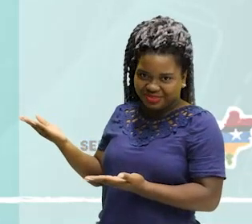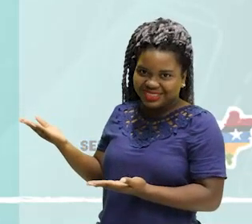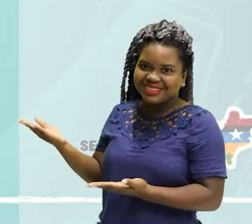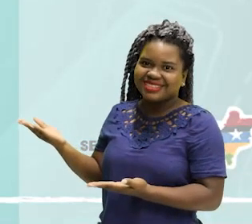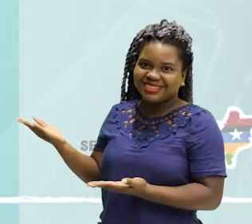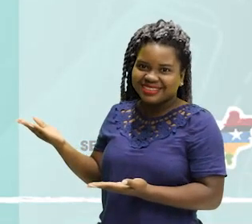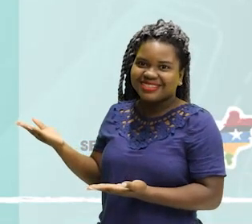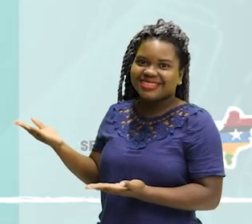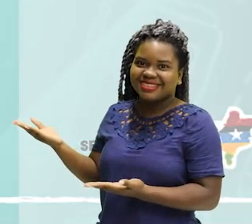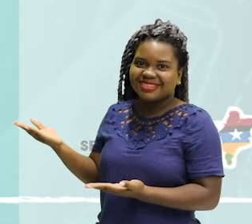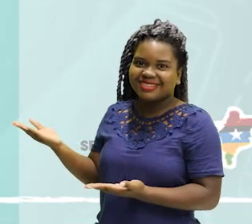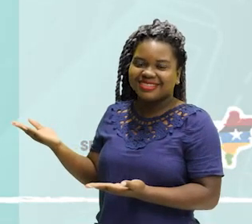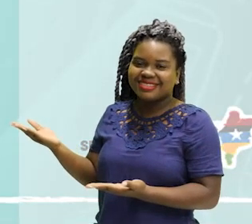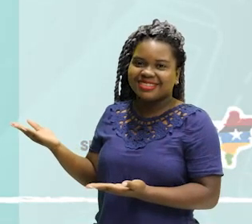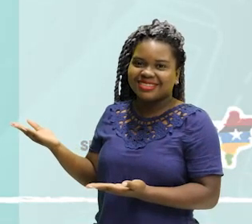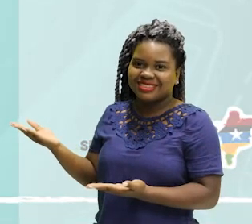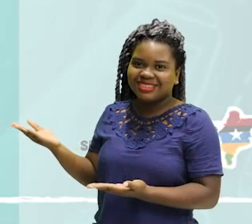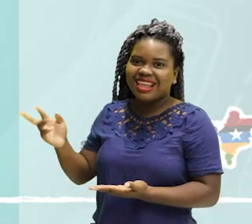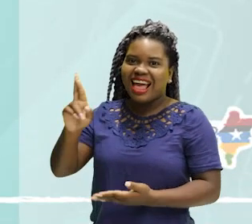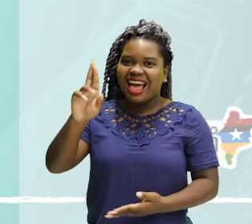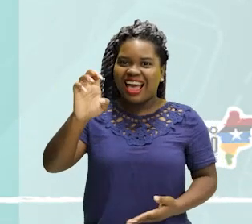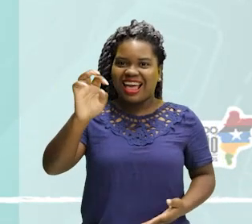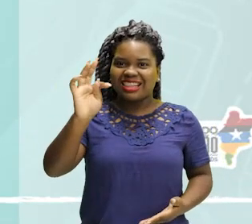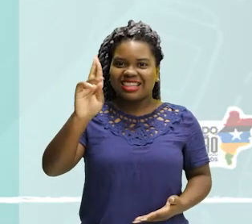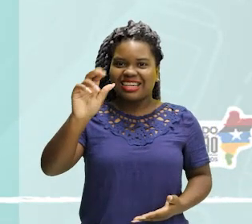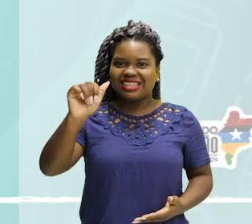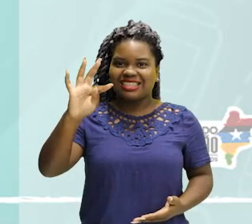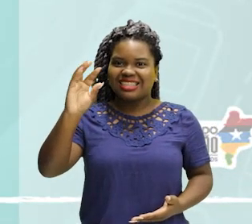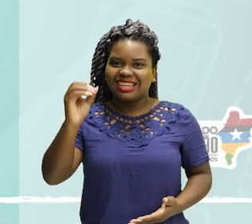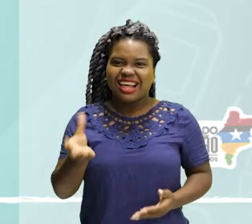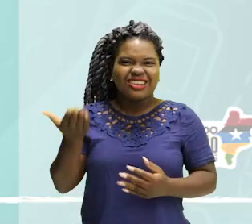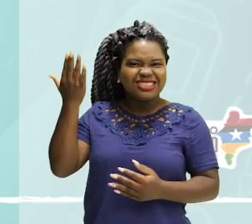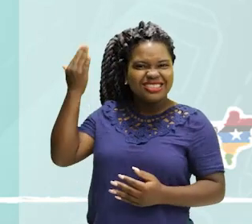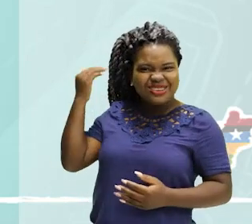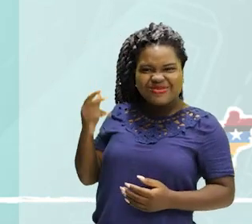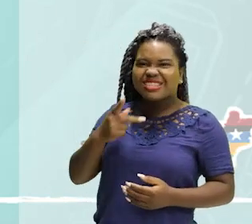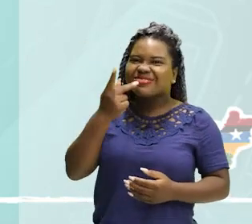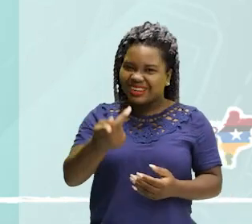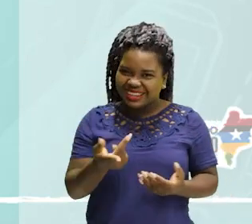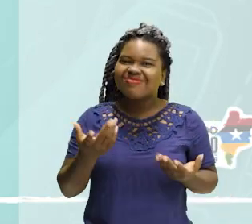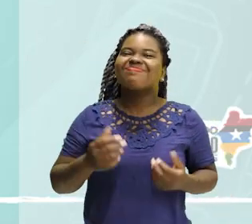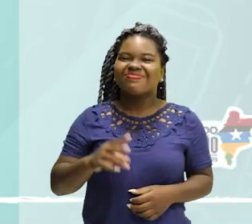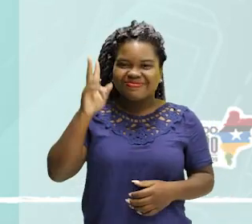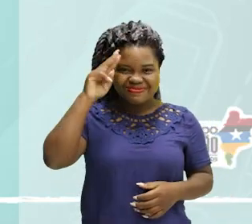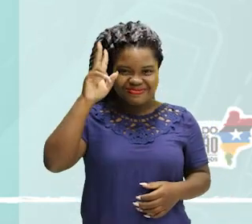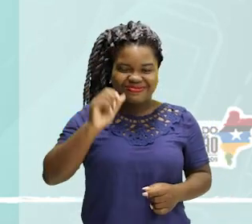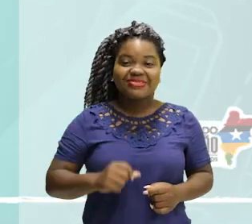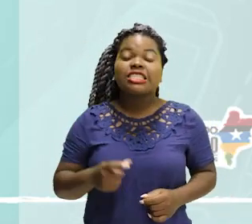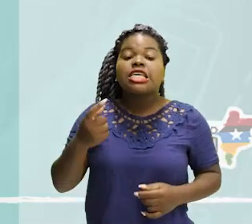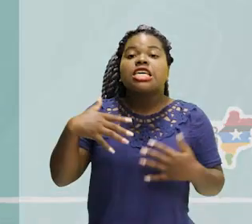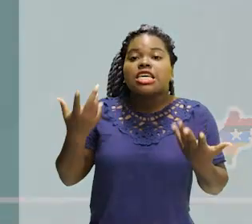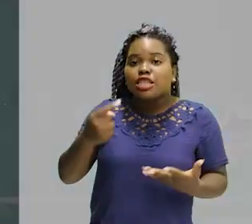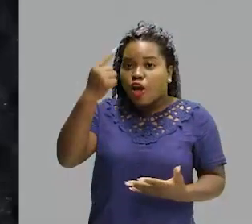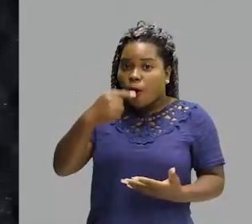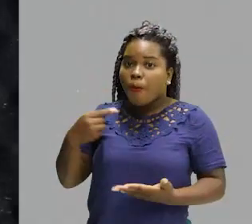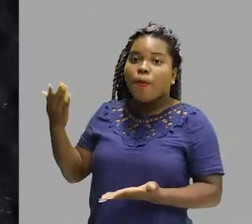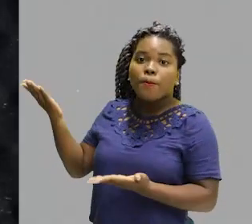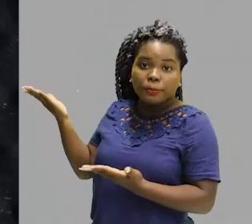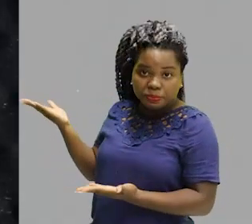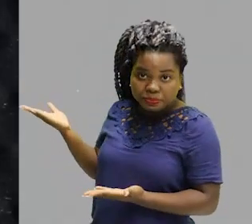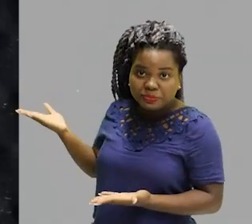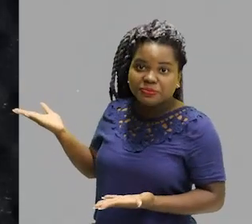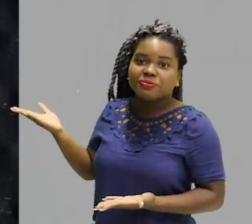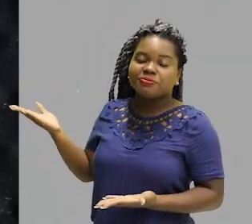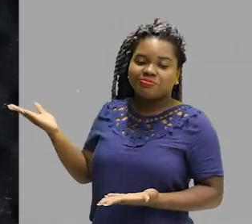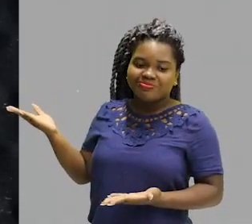fotografia, esse retrato. Assim que se falava, né, antigamente? Retrato, pois é. Aqui você tem dá para ver que